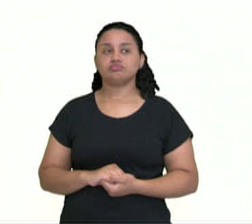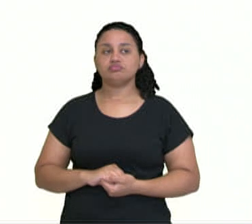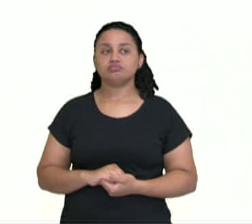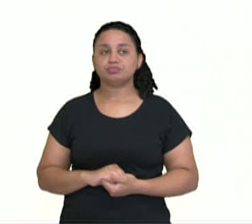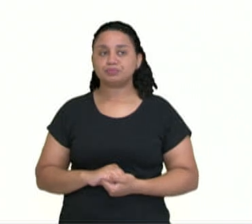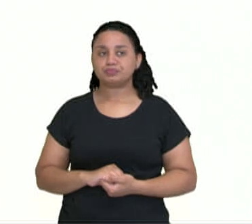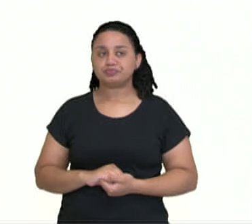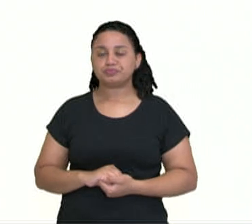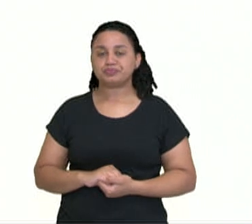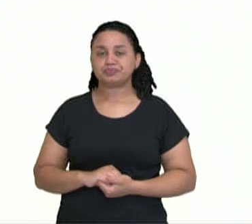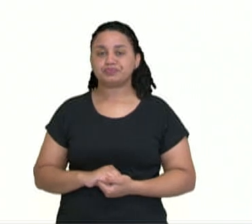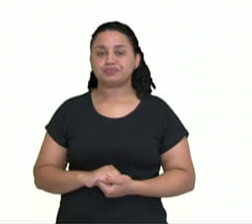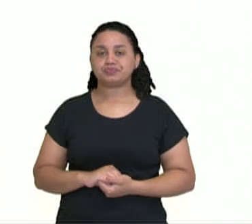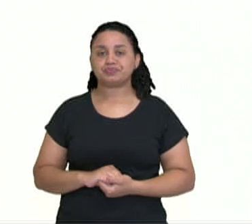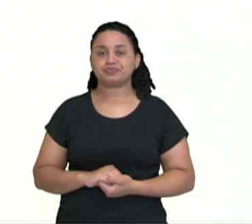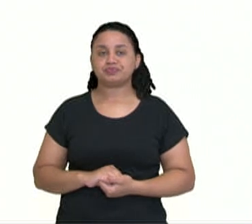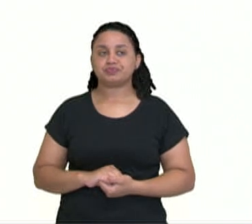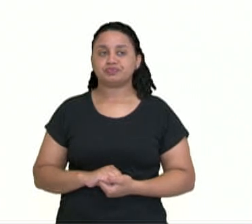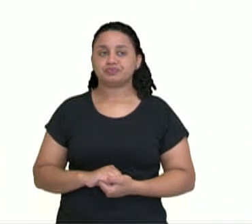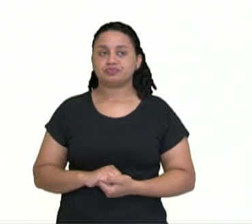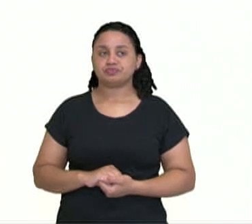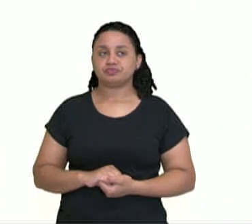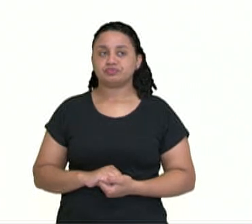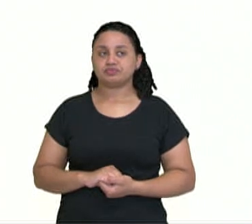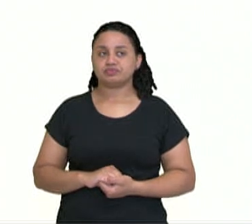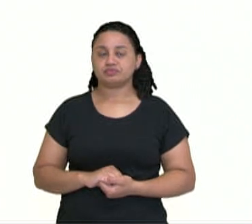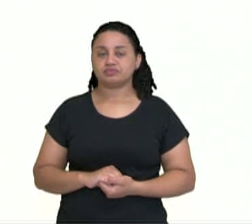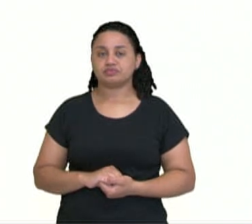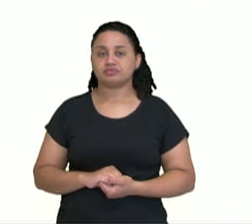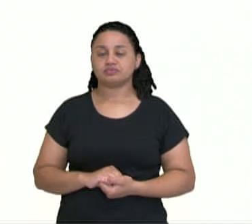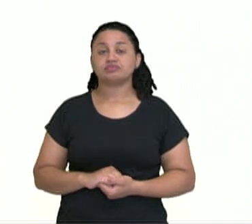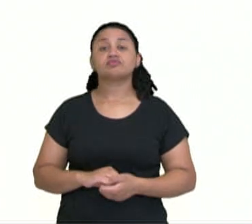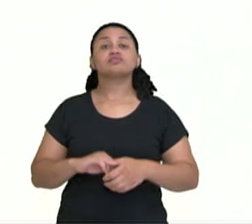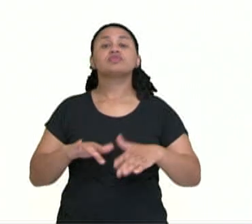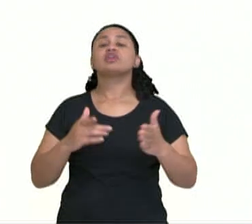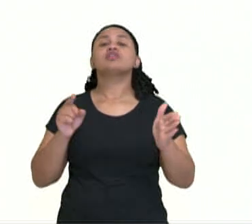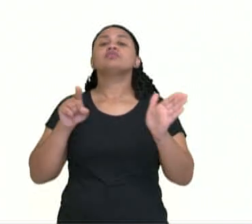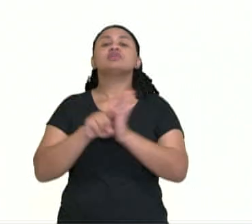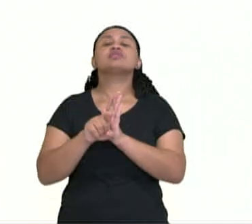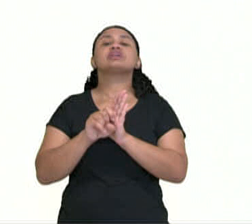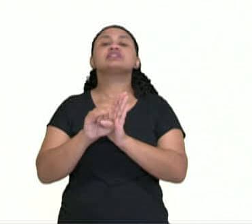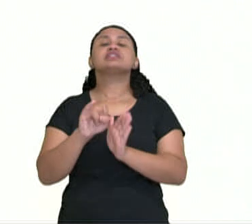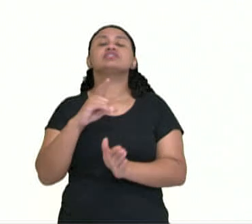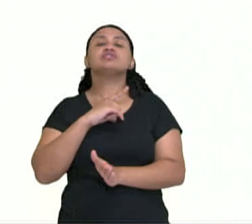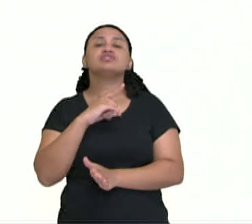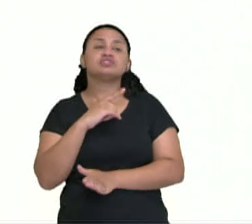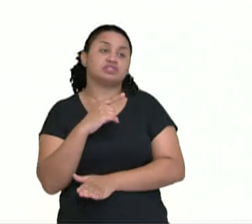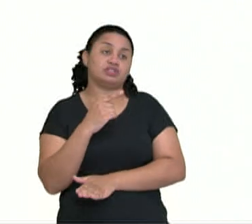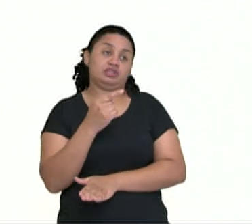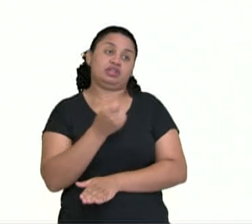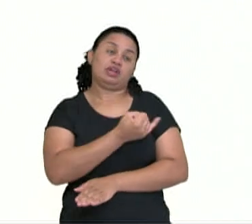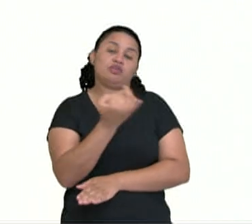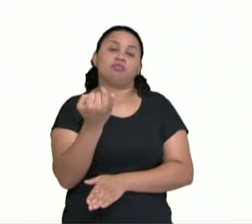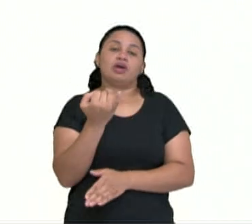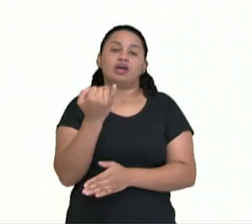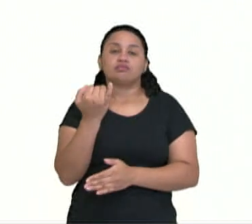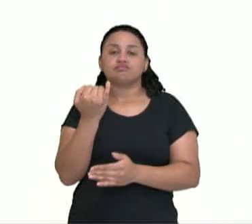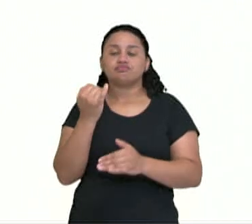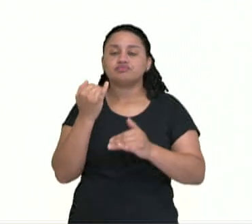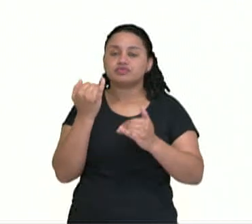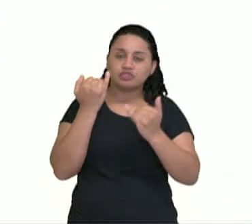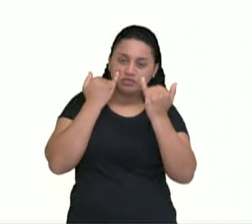There are several fake news involving coronavirus. Então eu perguntei se tinha ali alguma notícia que